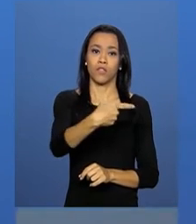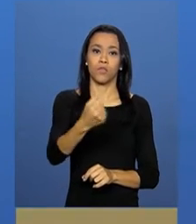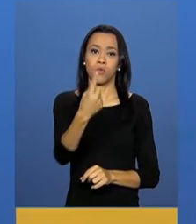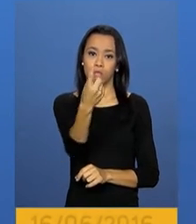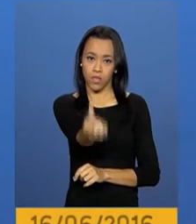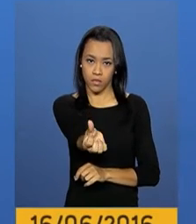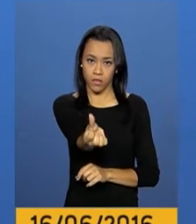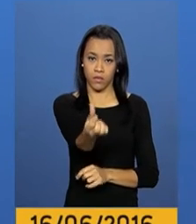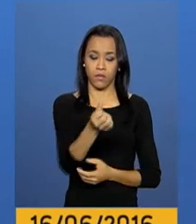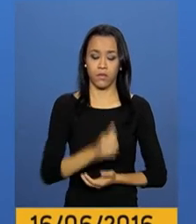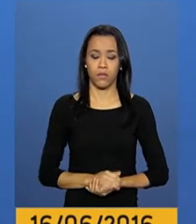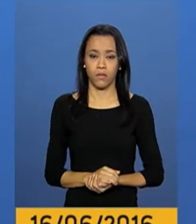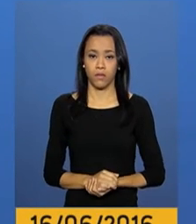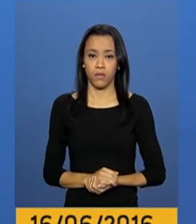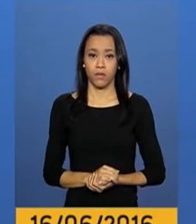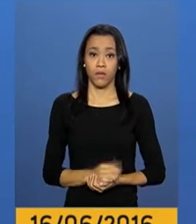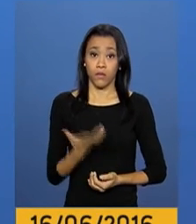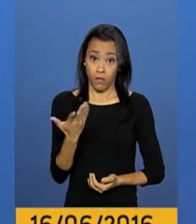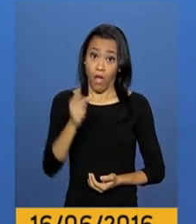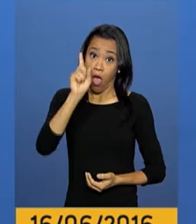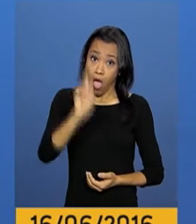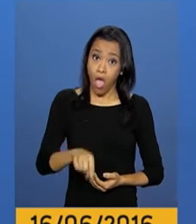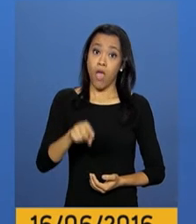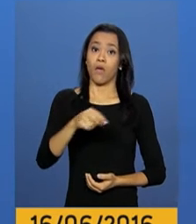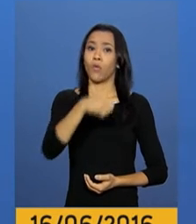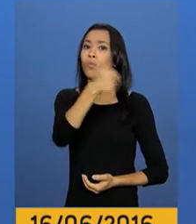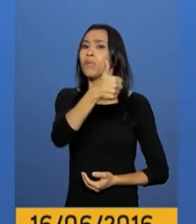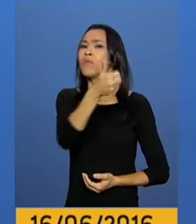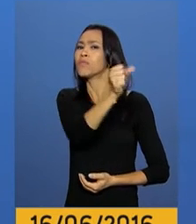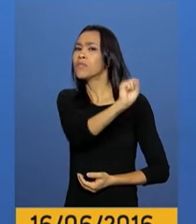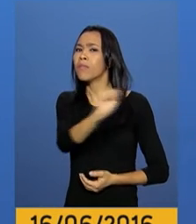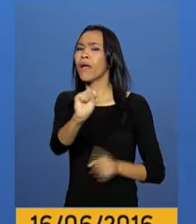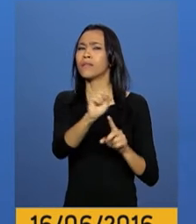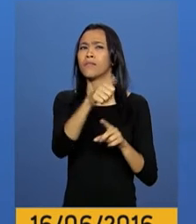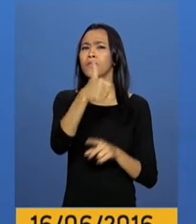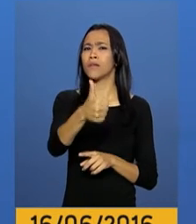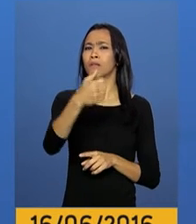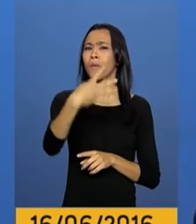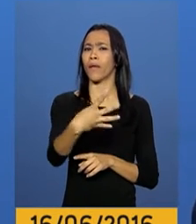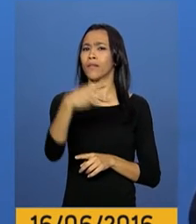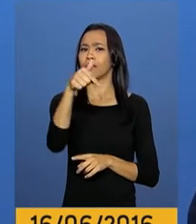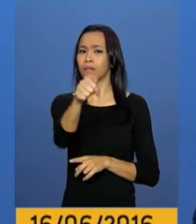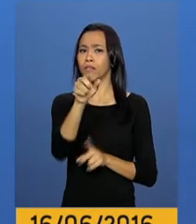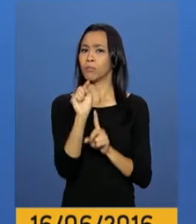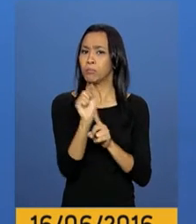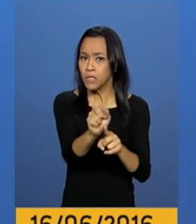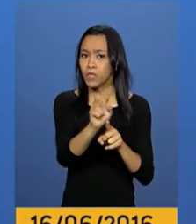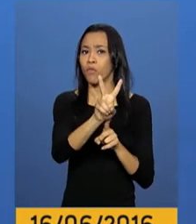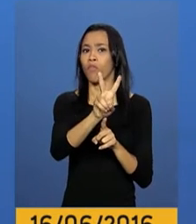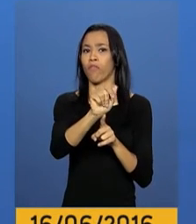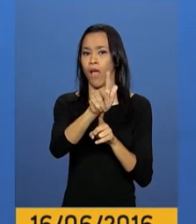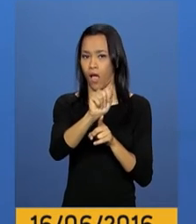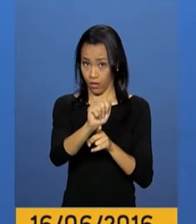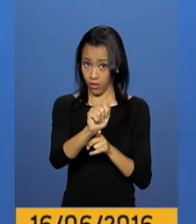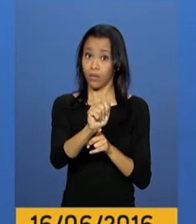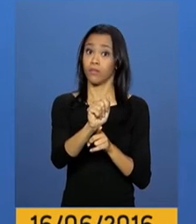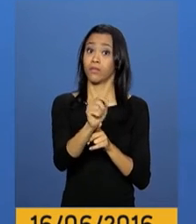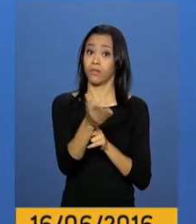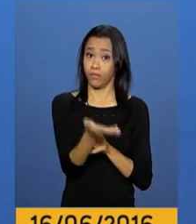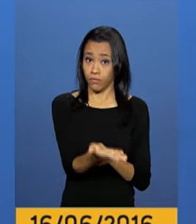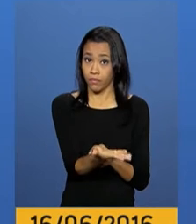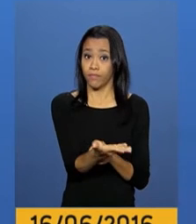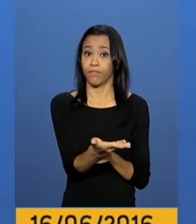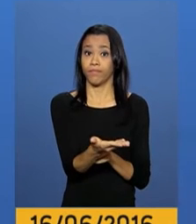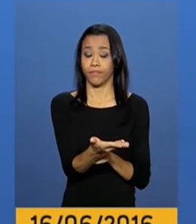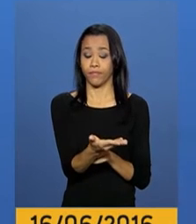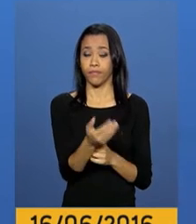2016. O primeiro semestre deste ano, nós tivemos 147 mil vagas, em números redondos,